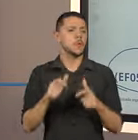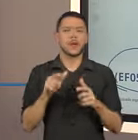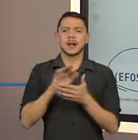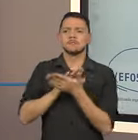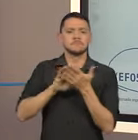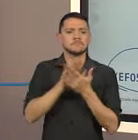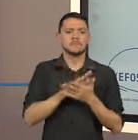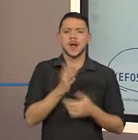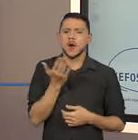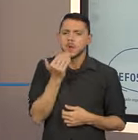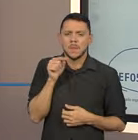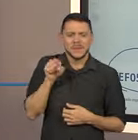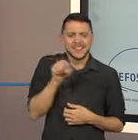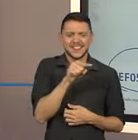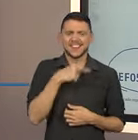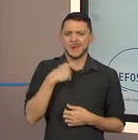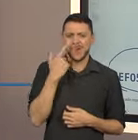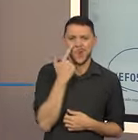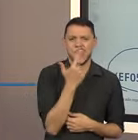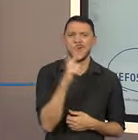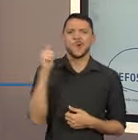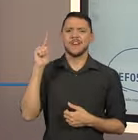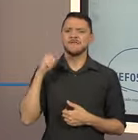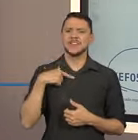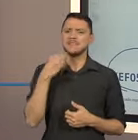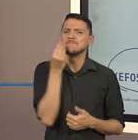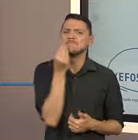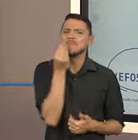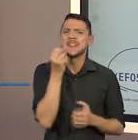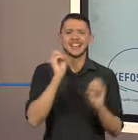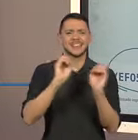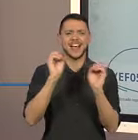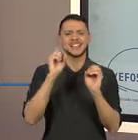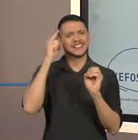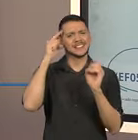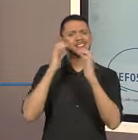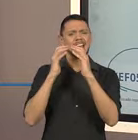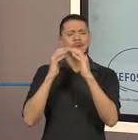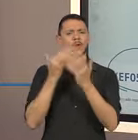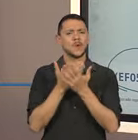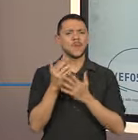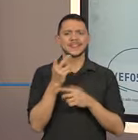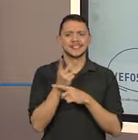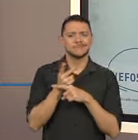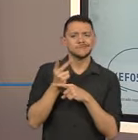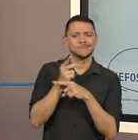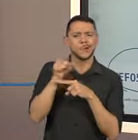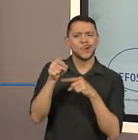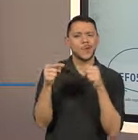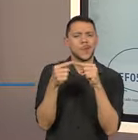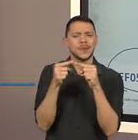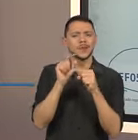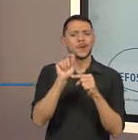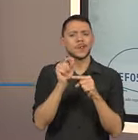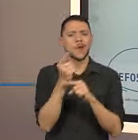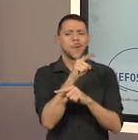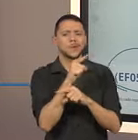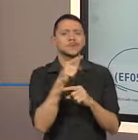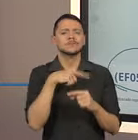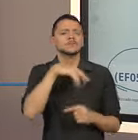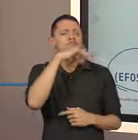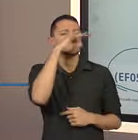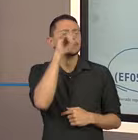que você nunca viu, também nunca provou, o seu cérebro automaticamente vai começar a procurar padrões, cheiros para ver o que